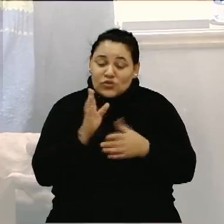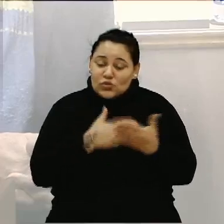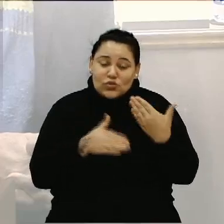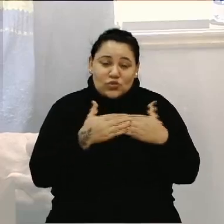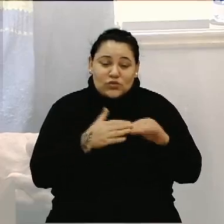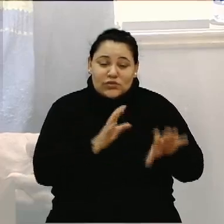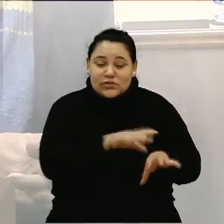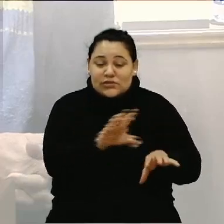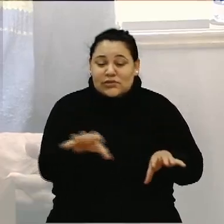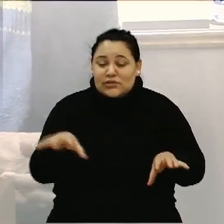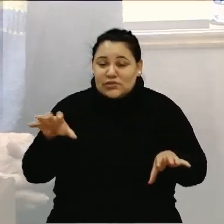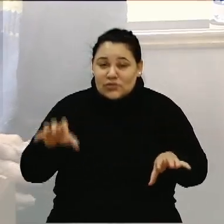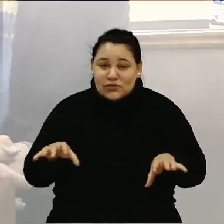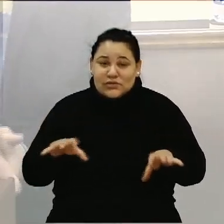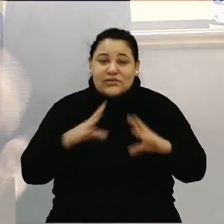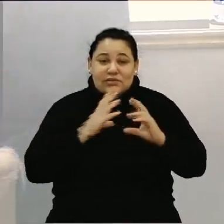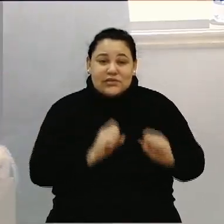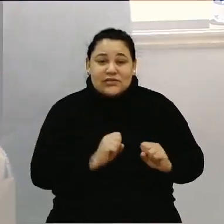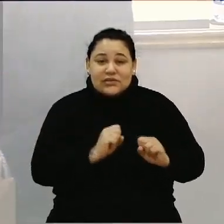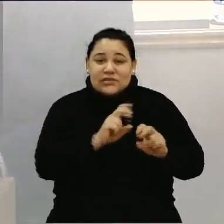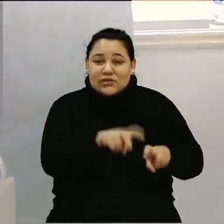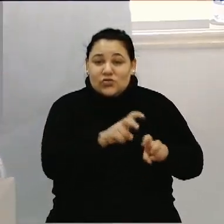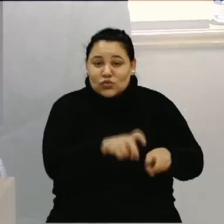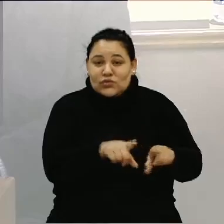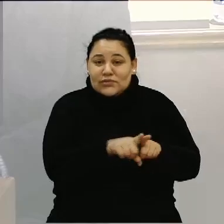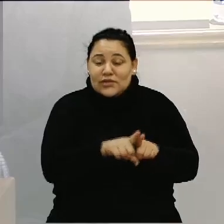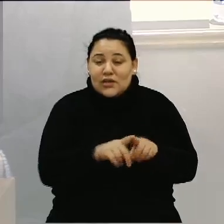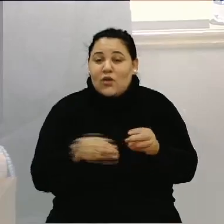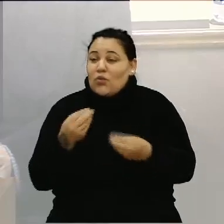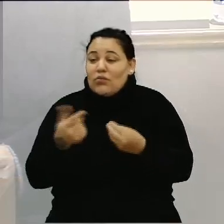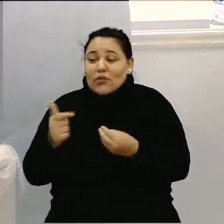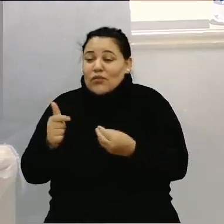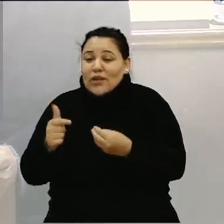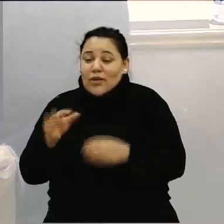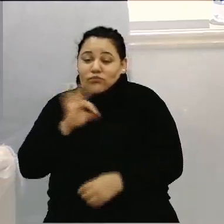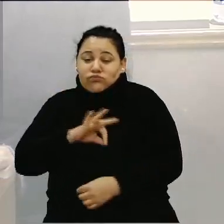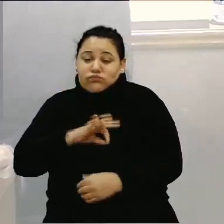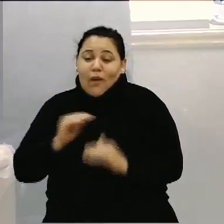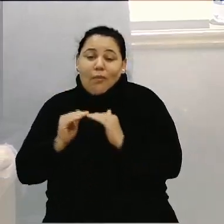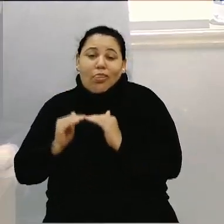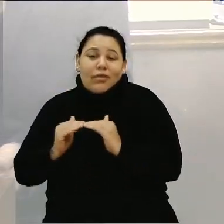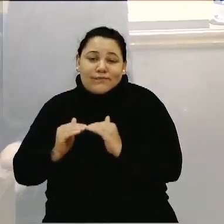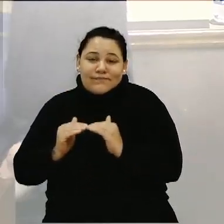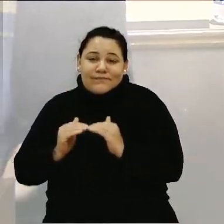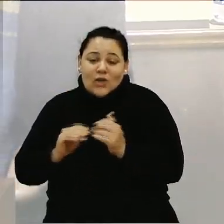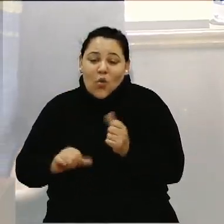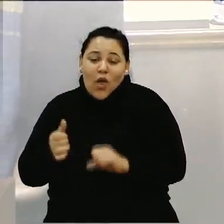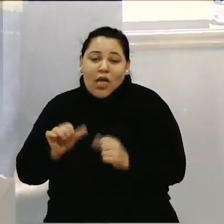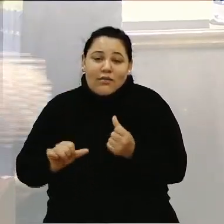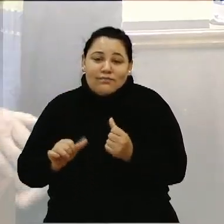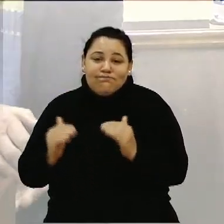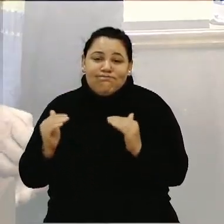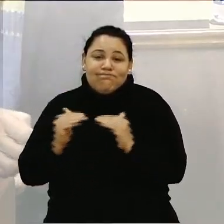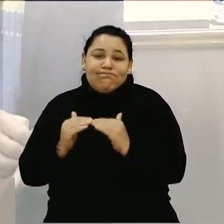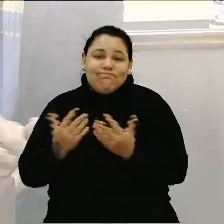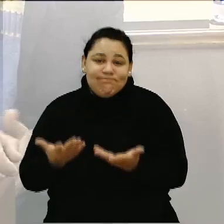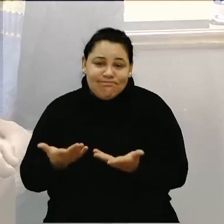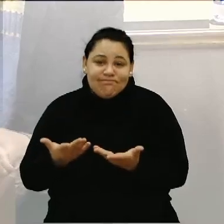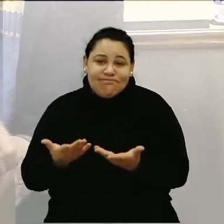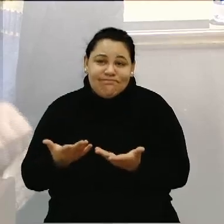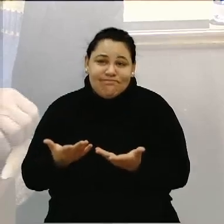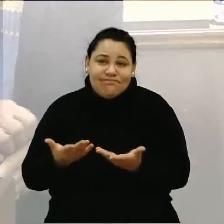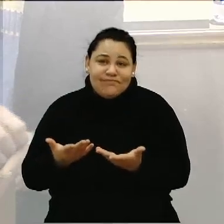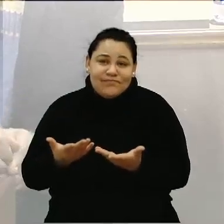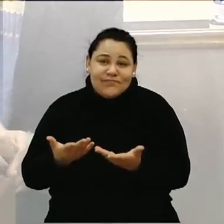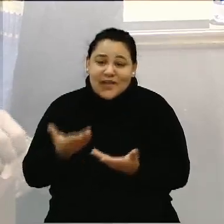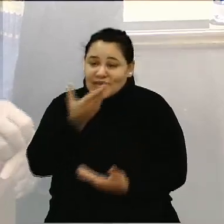nas inspetorias, e como eles não têm tido remuneração adequada, qualificação adequada, eles têm ficado em